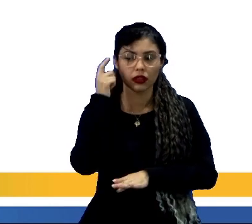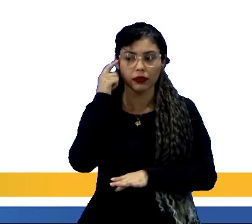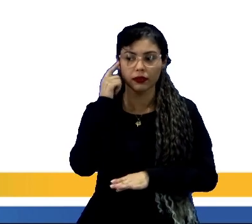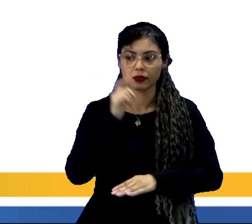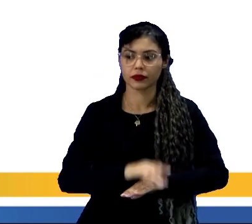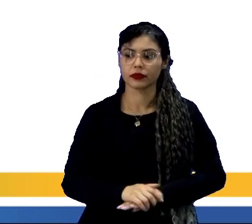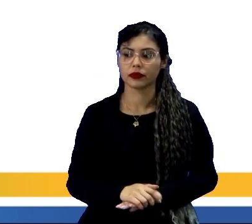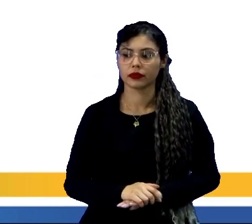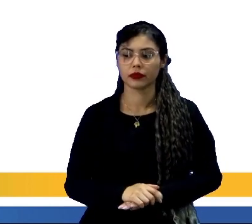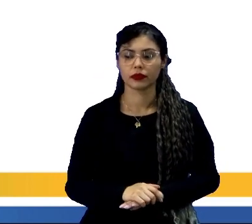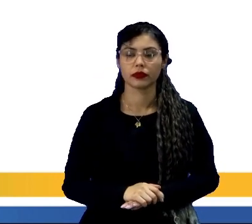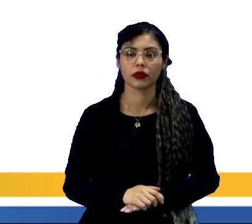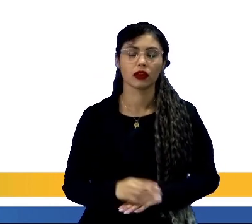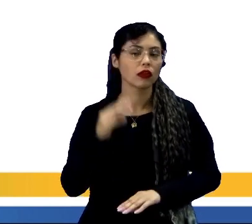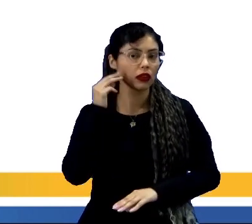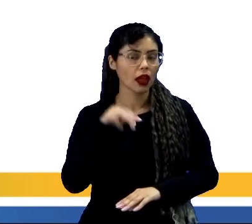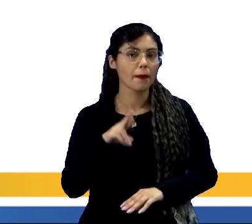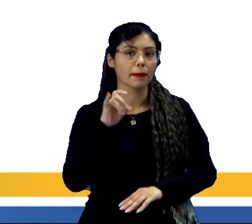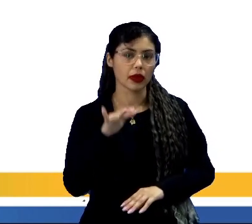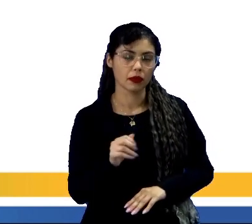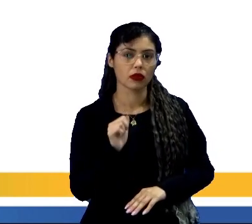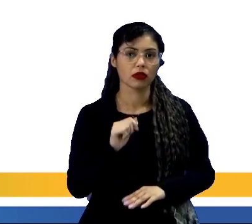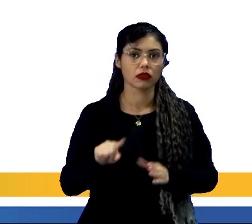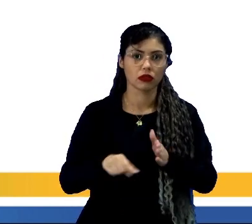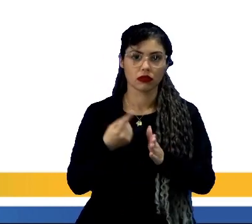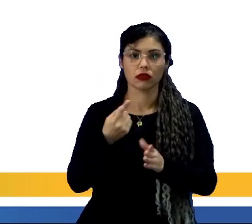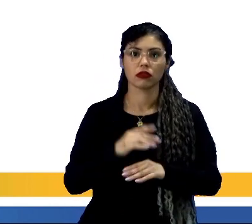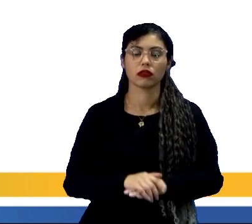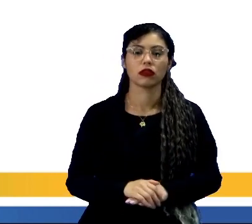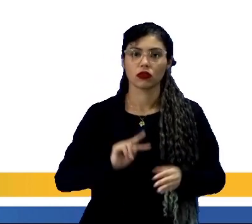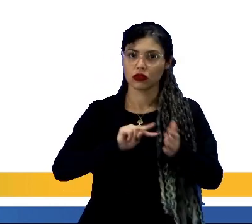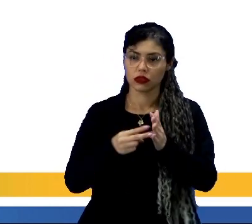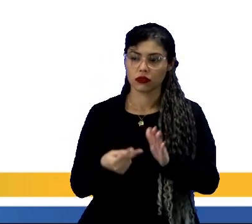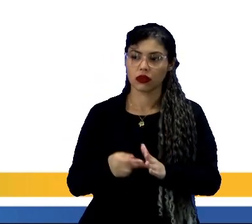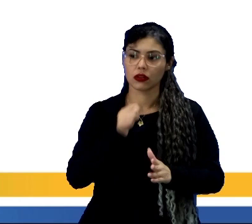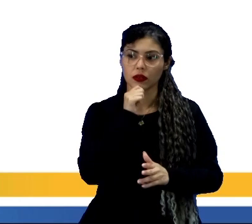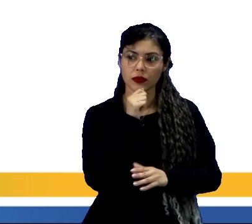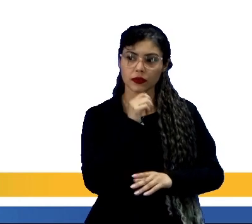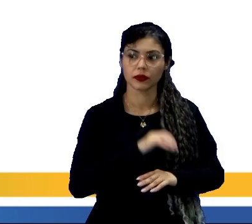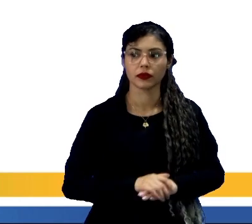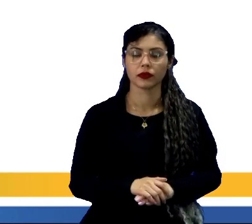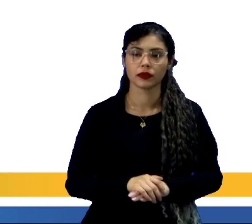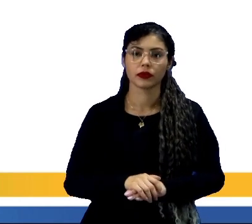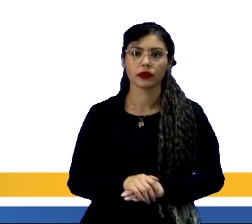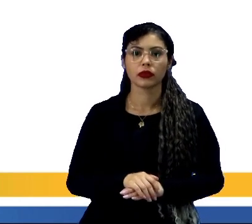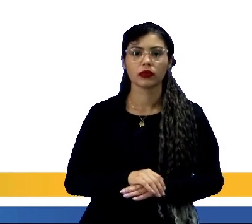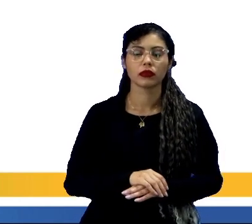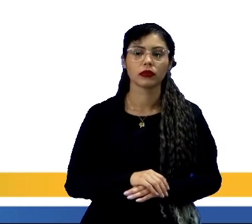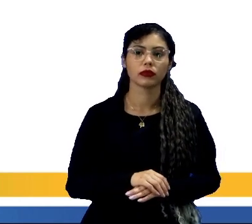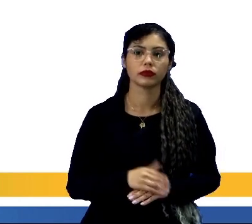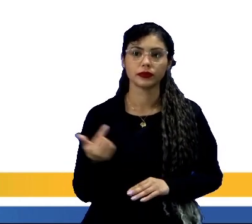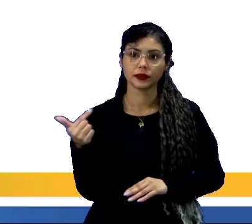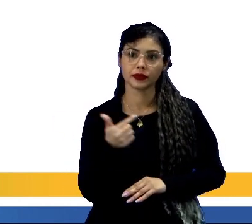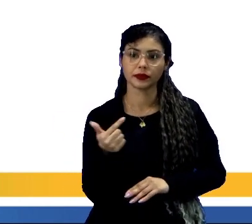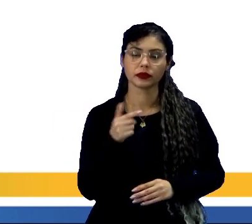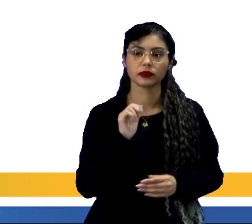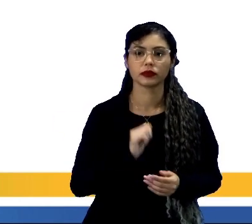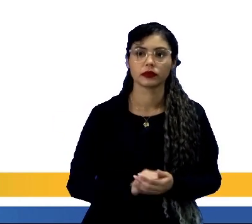mente. Então, isso é uma memória, né? É um tipo de significado de memória. Segundo tópico,